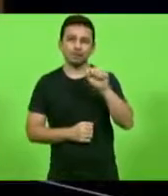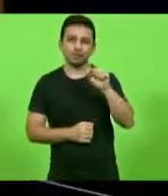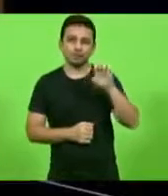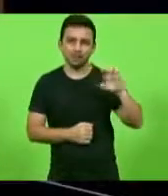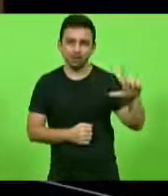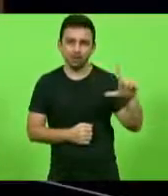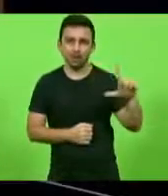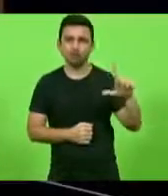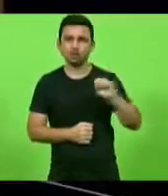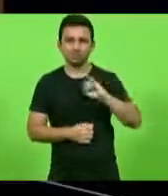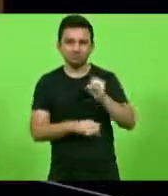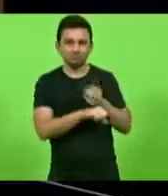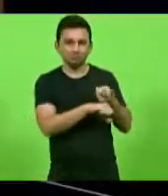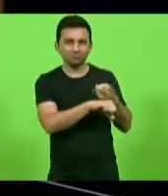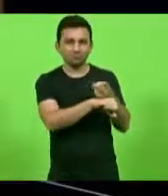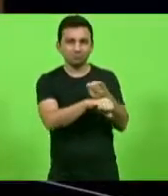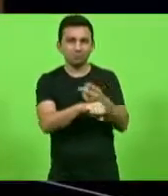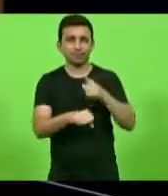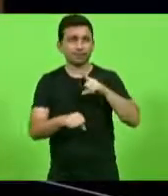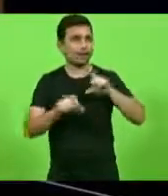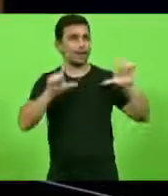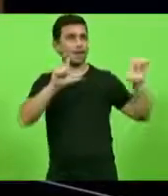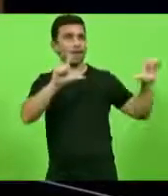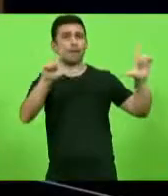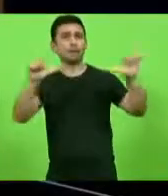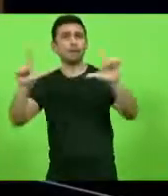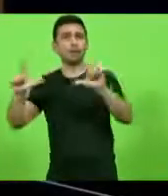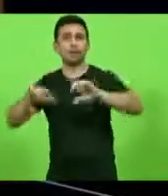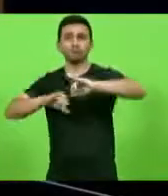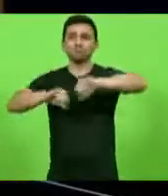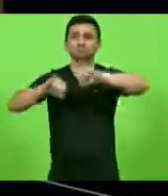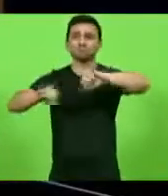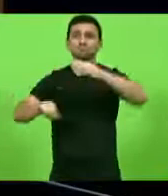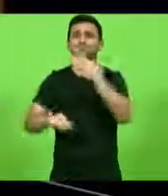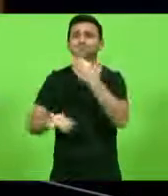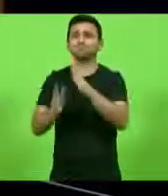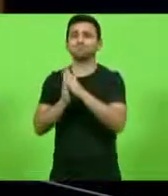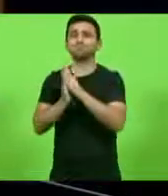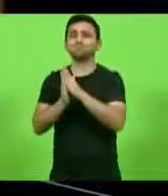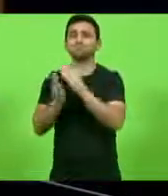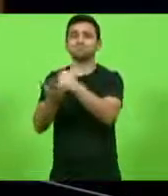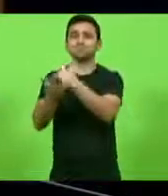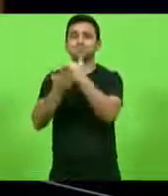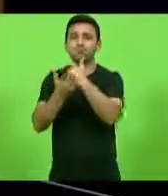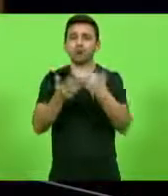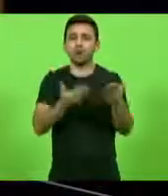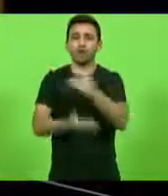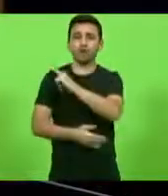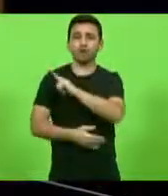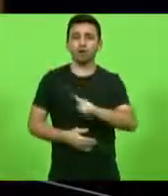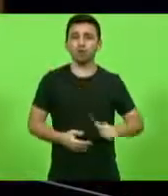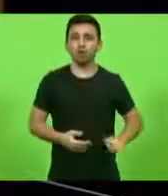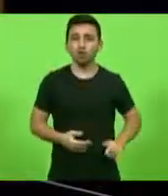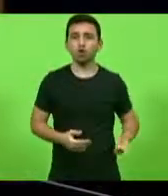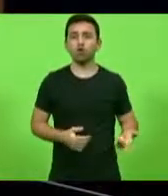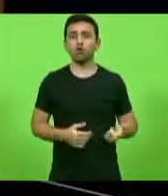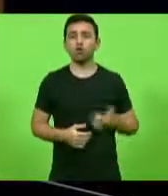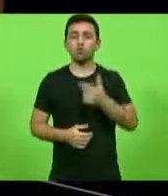percorre o Estado, você vê um monte de outdoor pedindo auxílio para governador, para agora